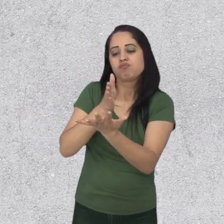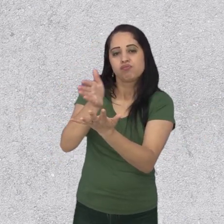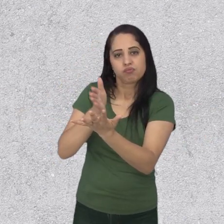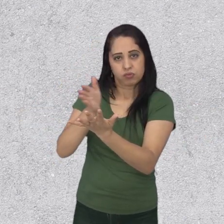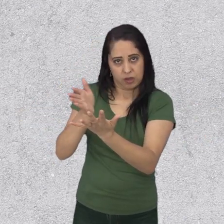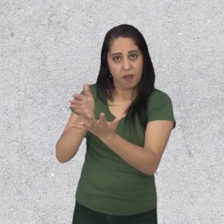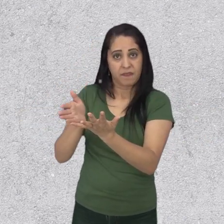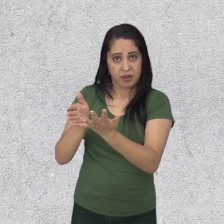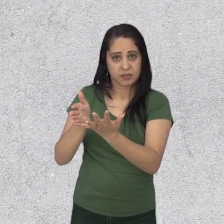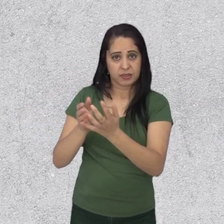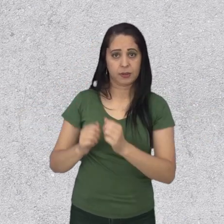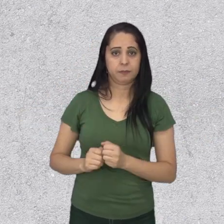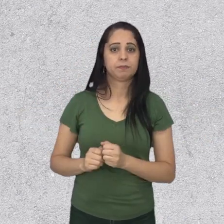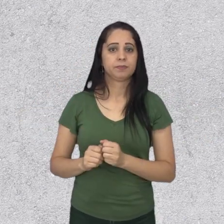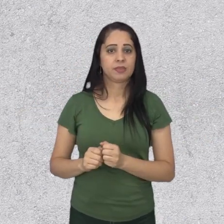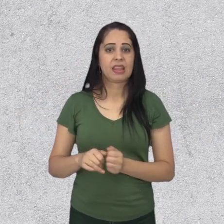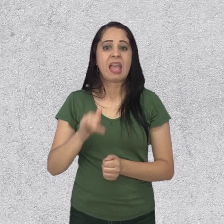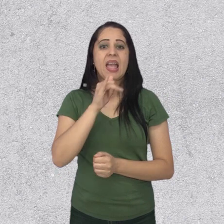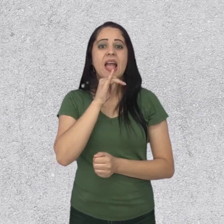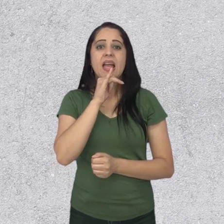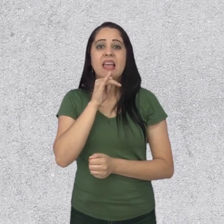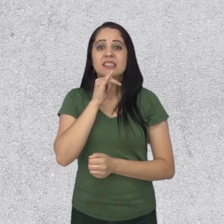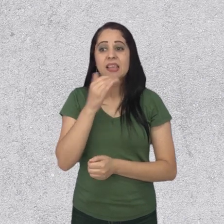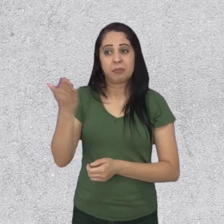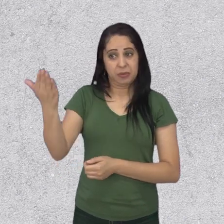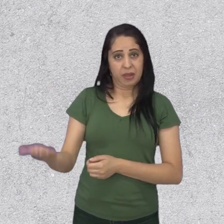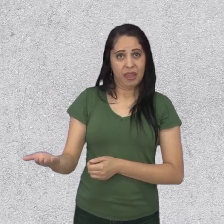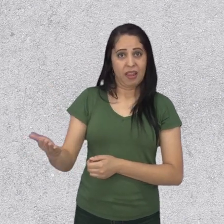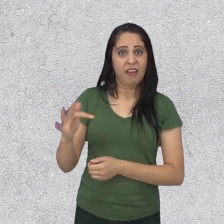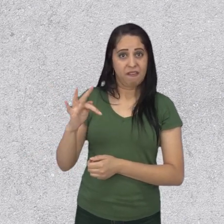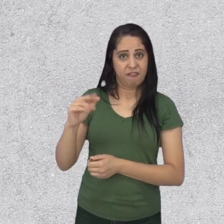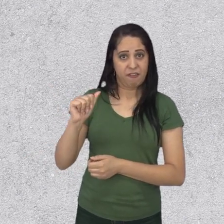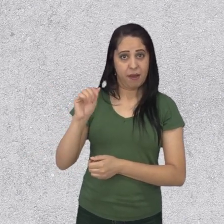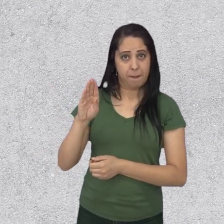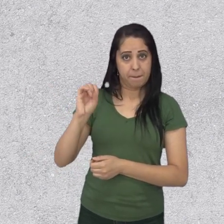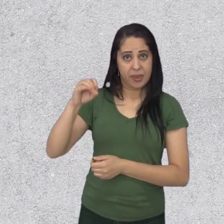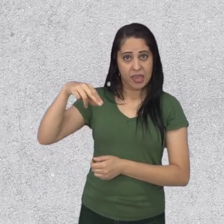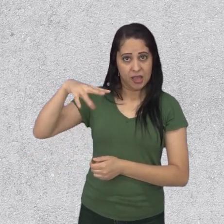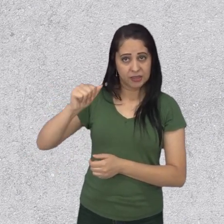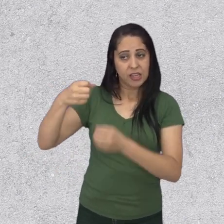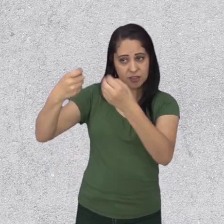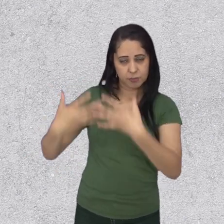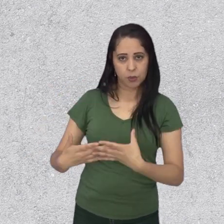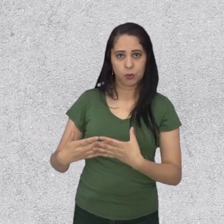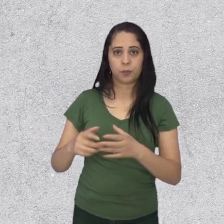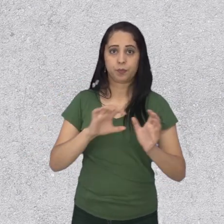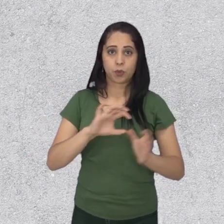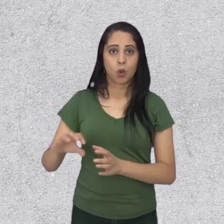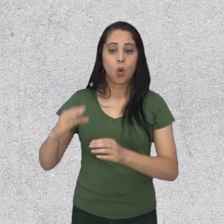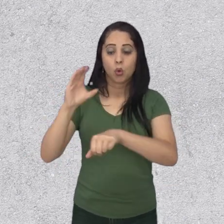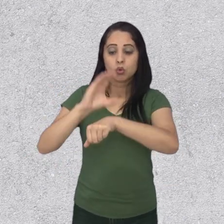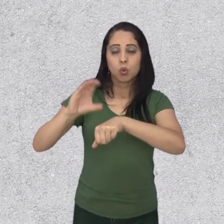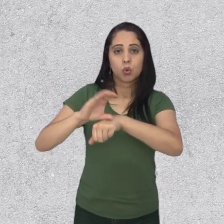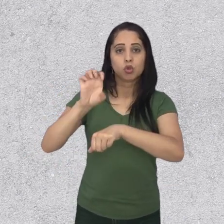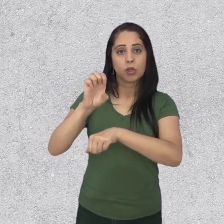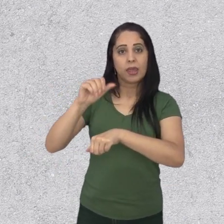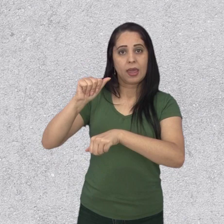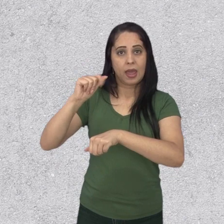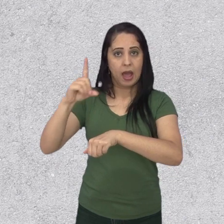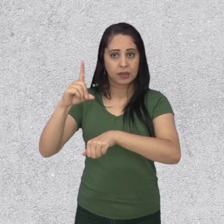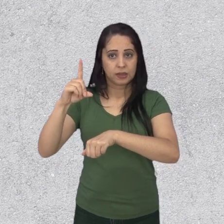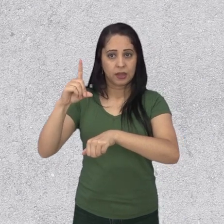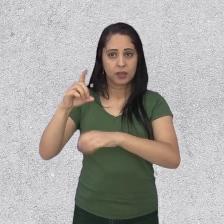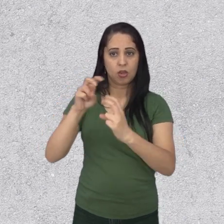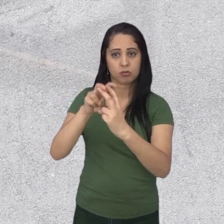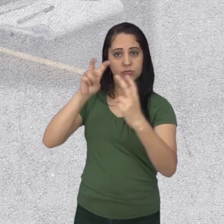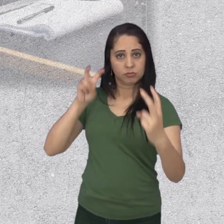que exigem a atuação de um engenheiro civil, como a professora Fabiana falou na entrevista. Nos cursos EAD, o estudante realiza